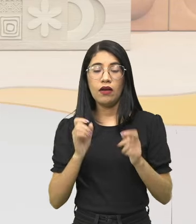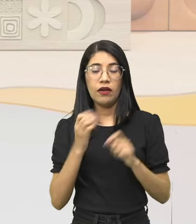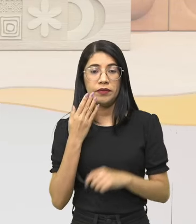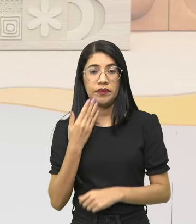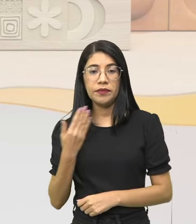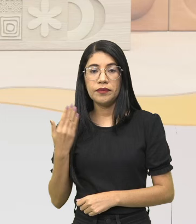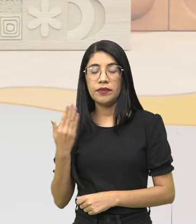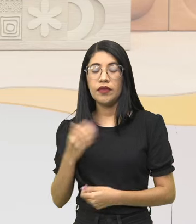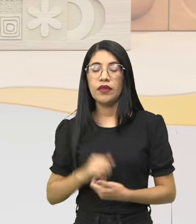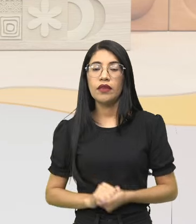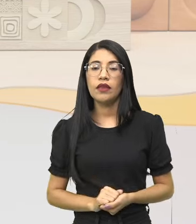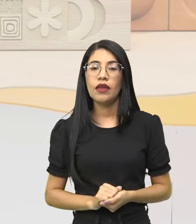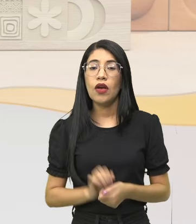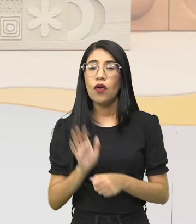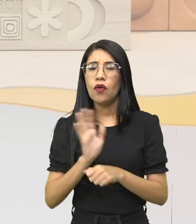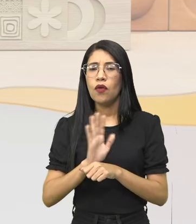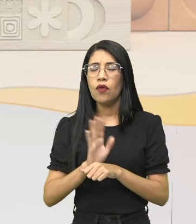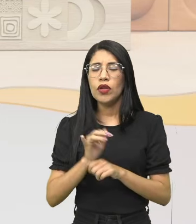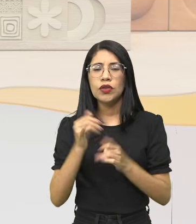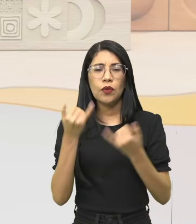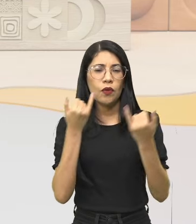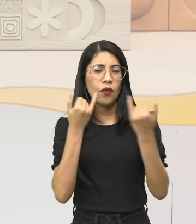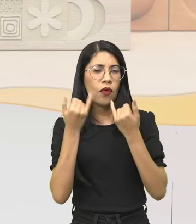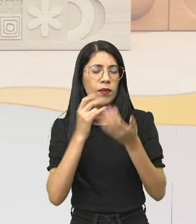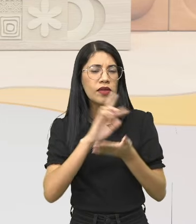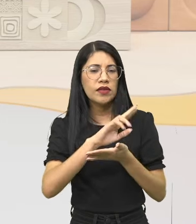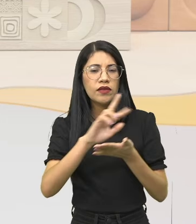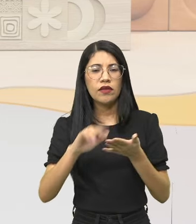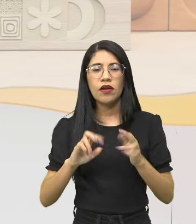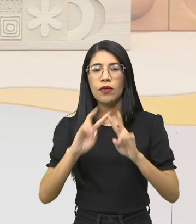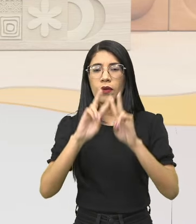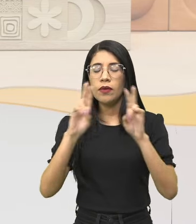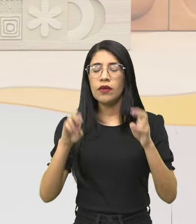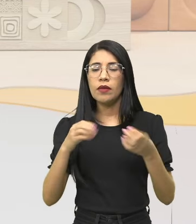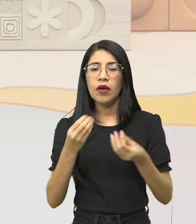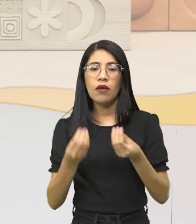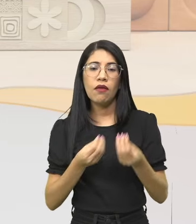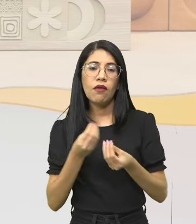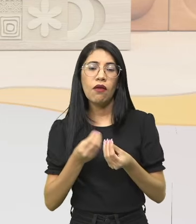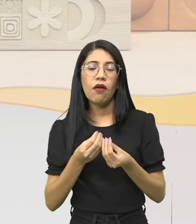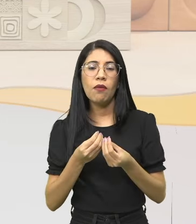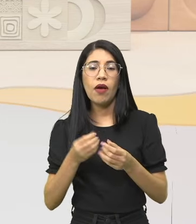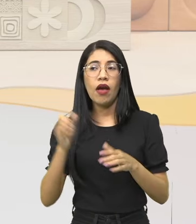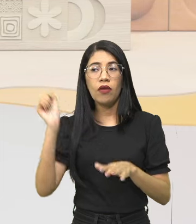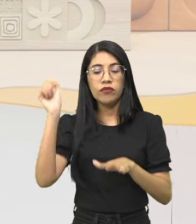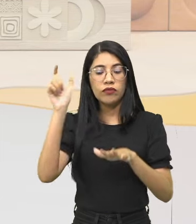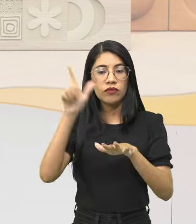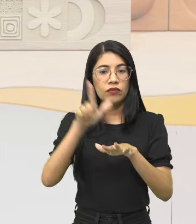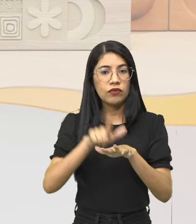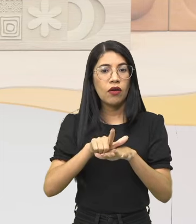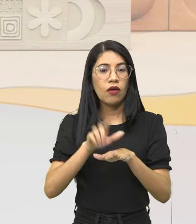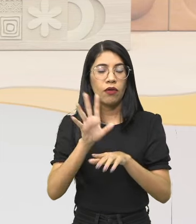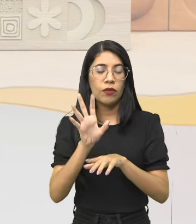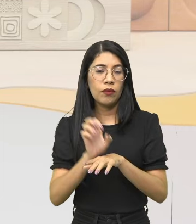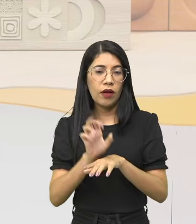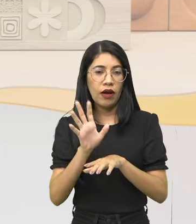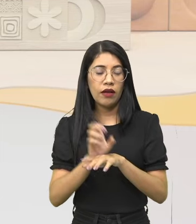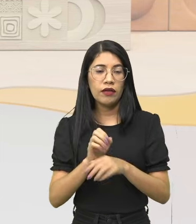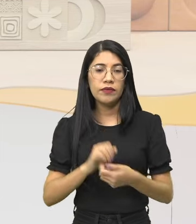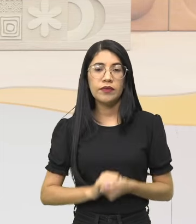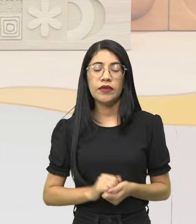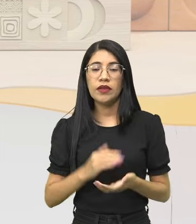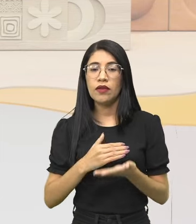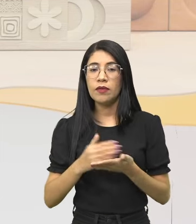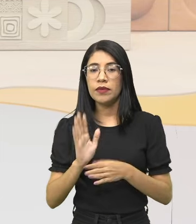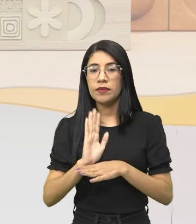temos aí um vídeo com algumas informações sobre o funcionamento dessa fonte de energia. Então, vou dar aqui o play